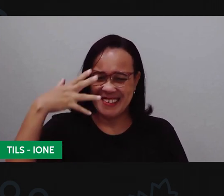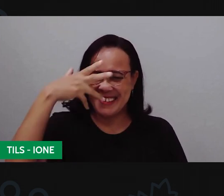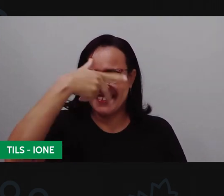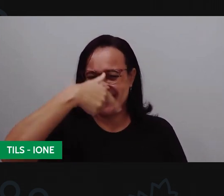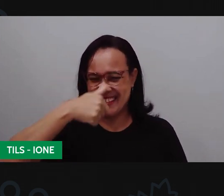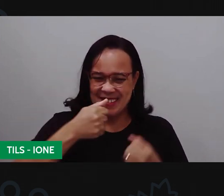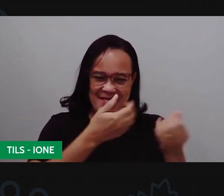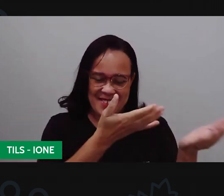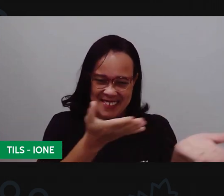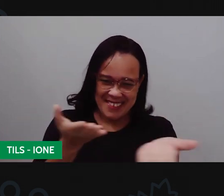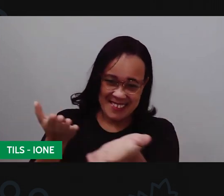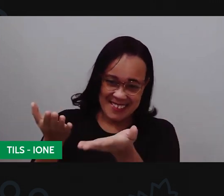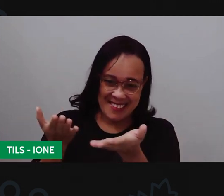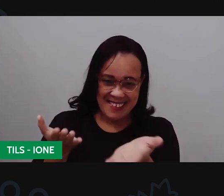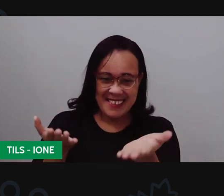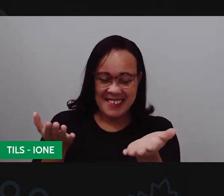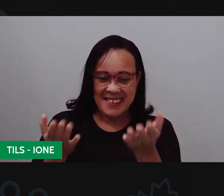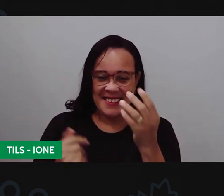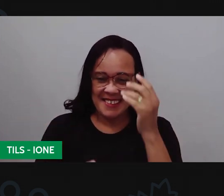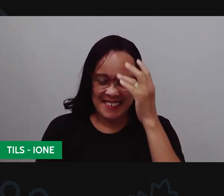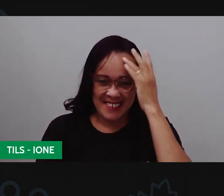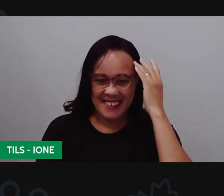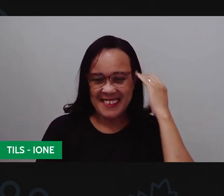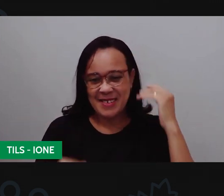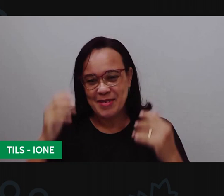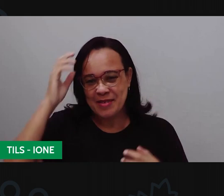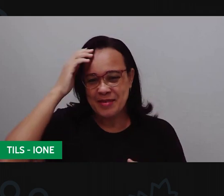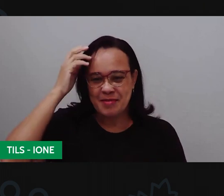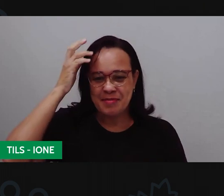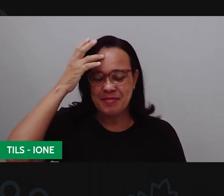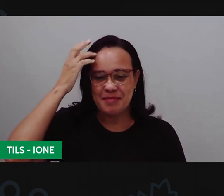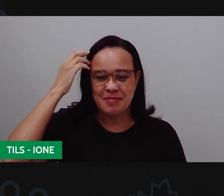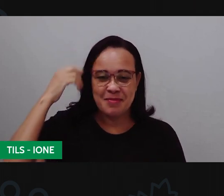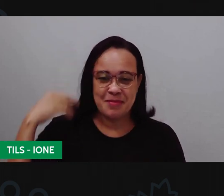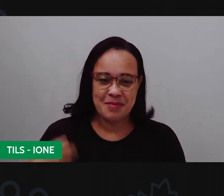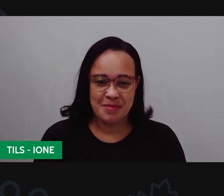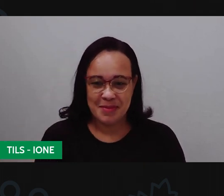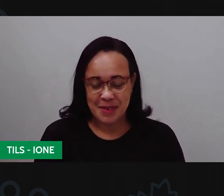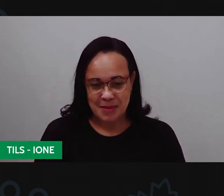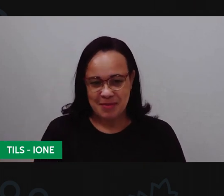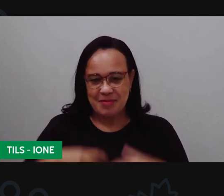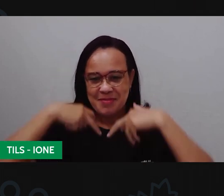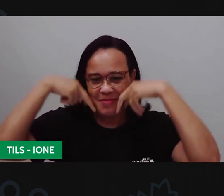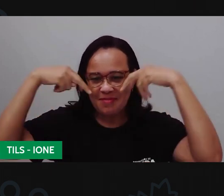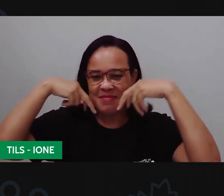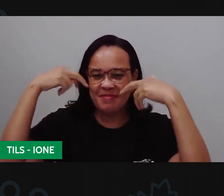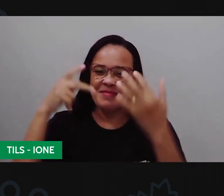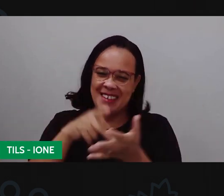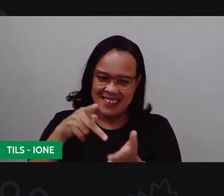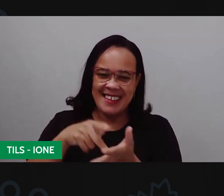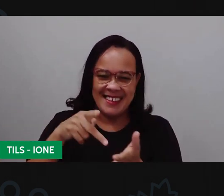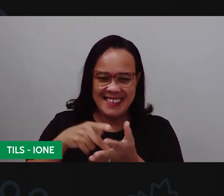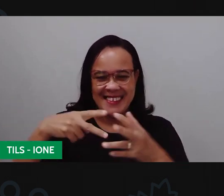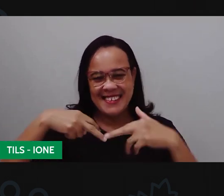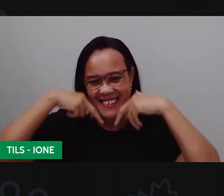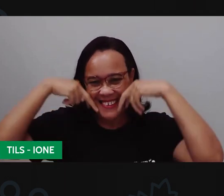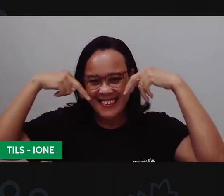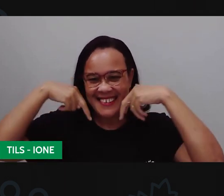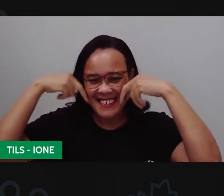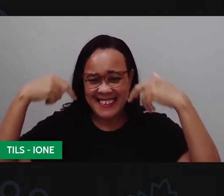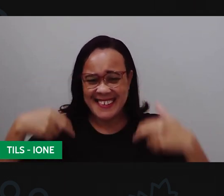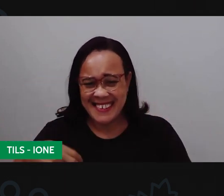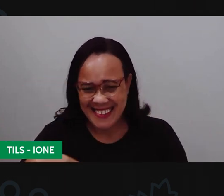bonita para vocês. Olha só! Aí agora ela ficou com vergonha. Ela é